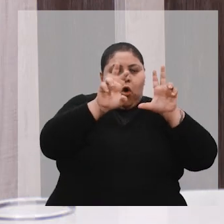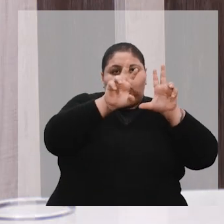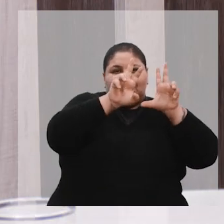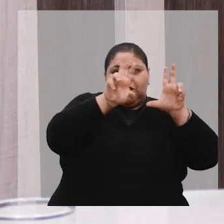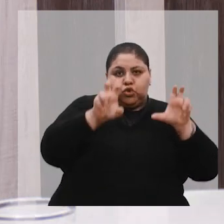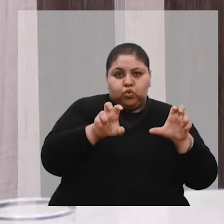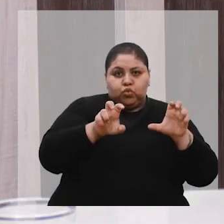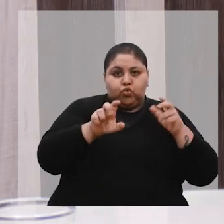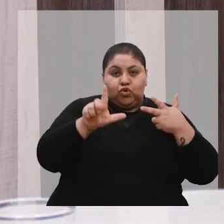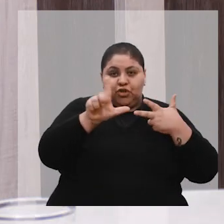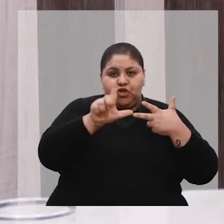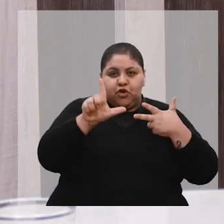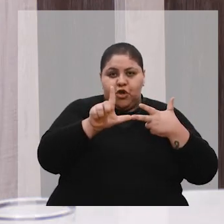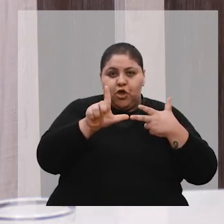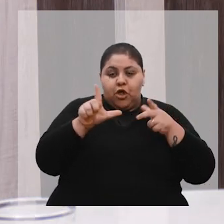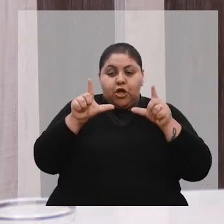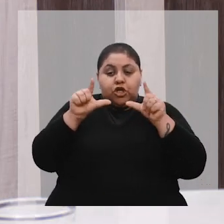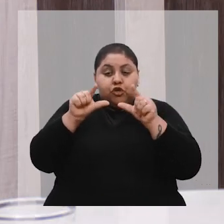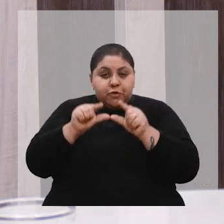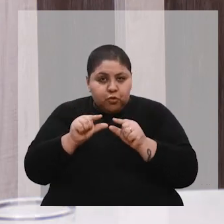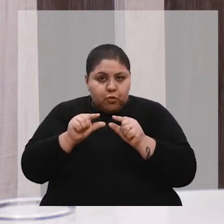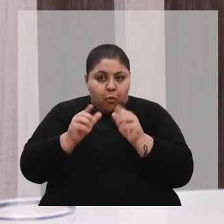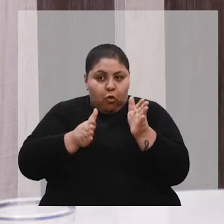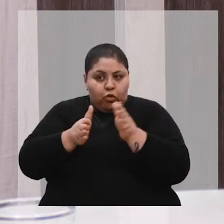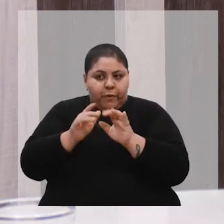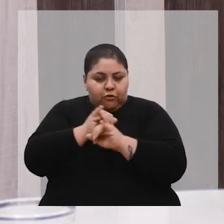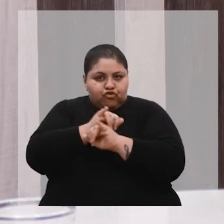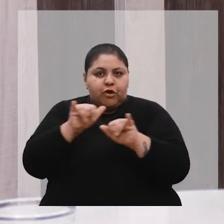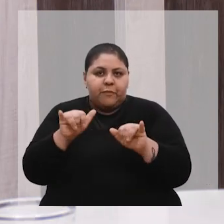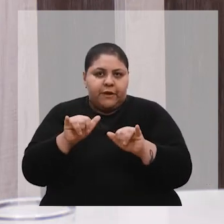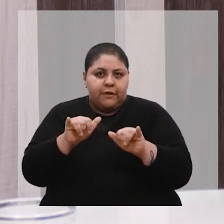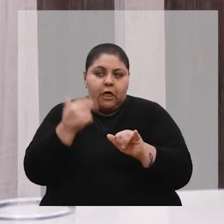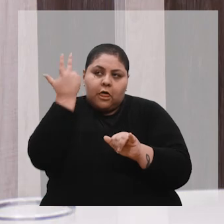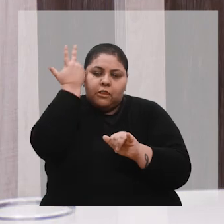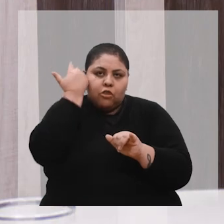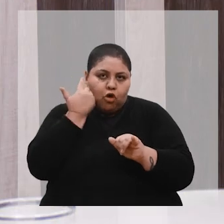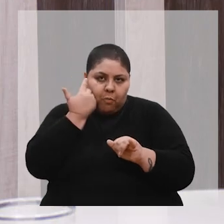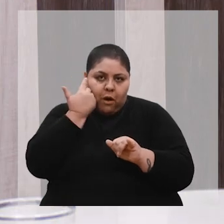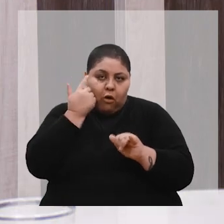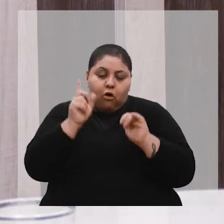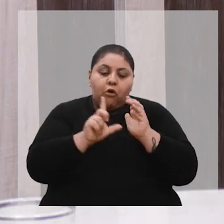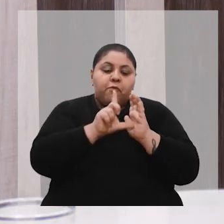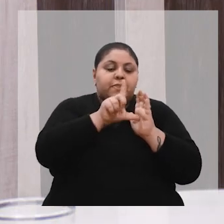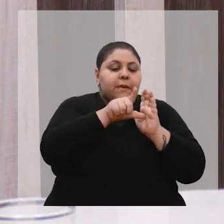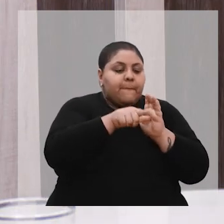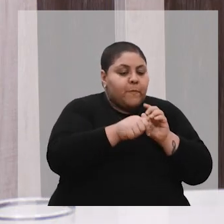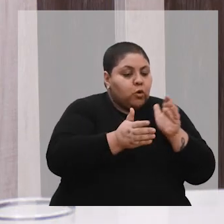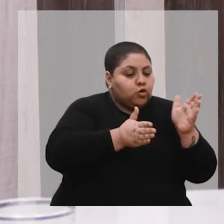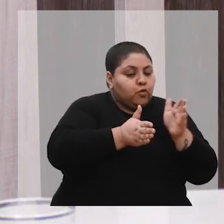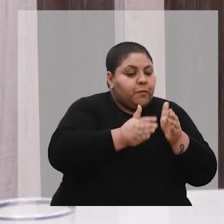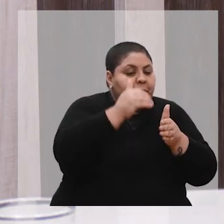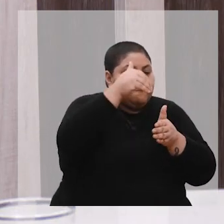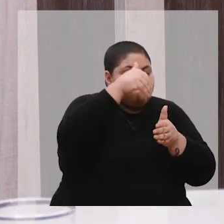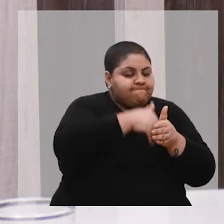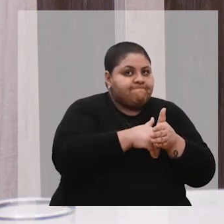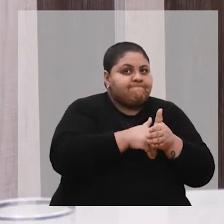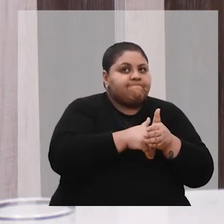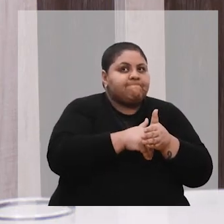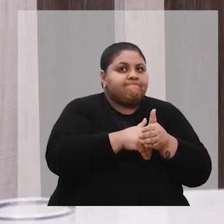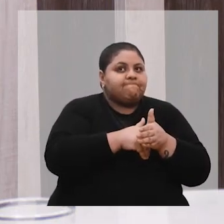ela diminui um pouco no período de campanha, isso é natural que aconteça, e passado o período eleitoral,